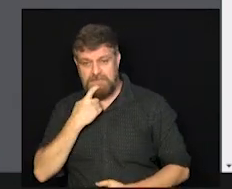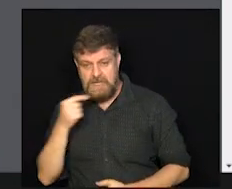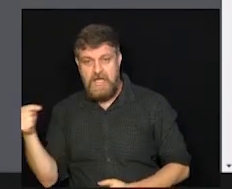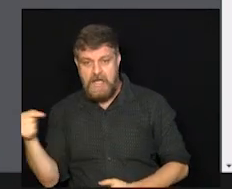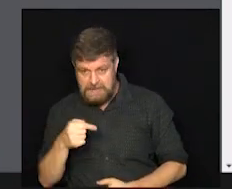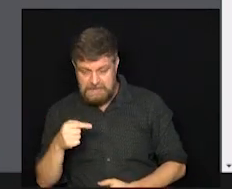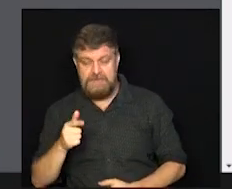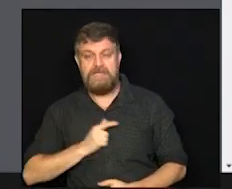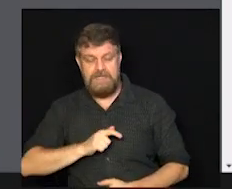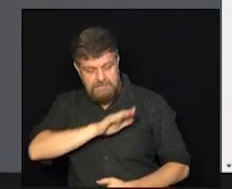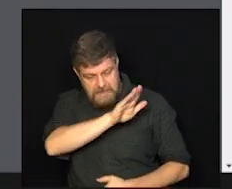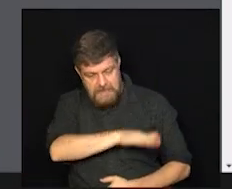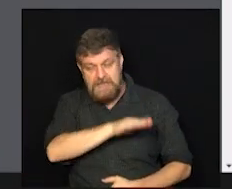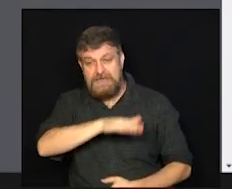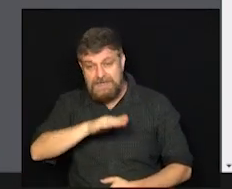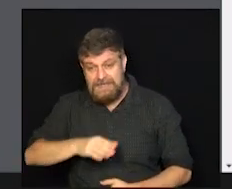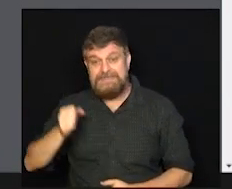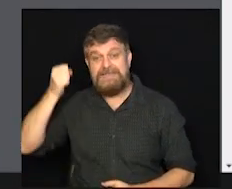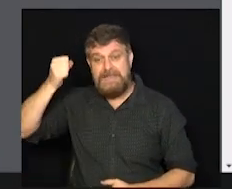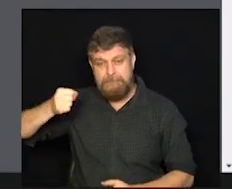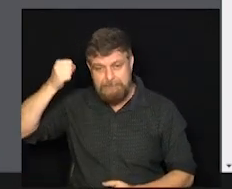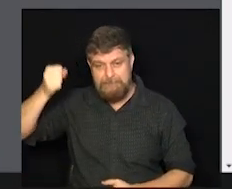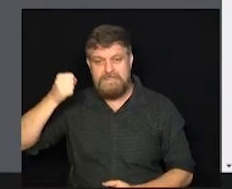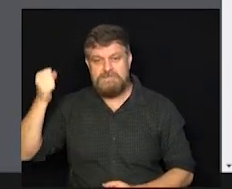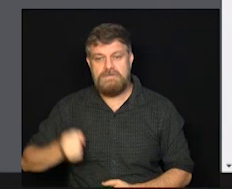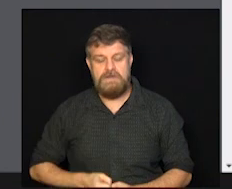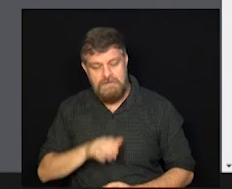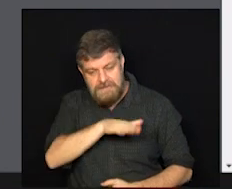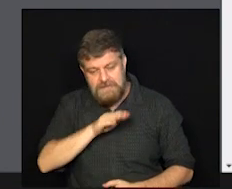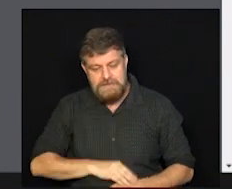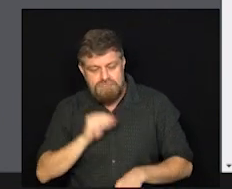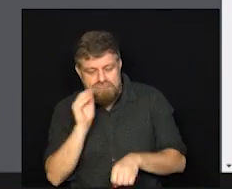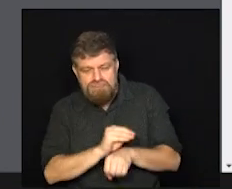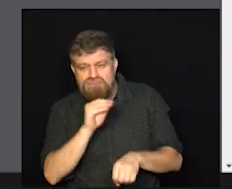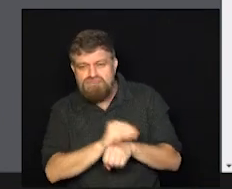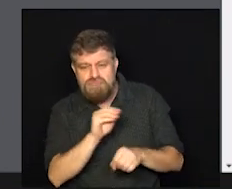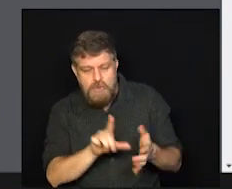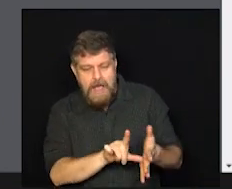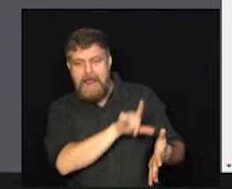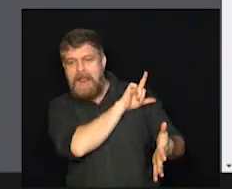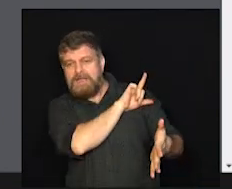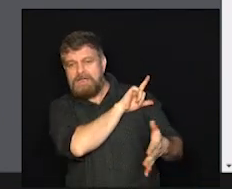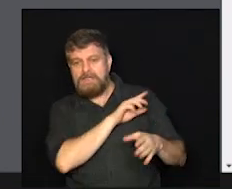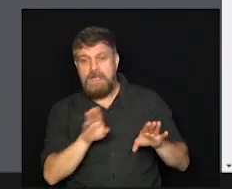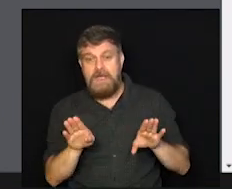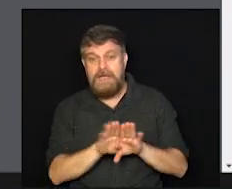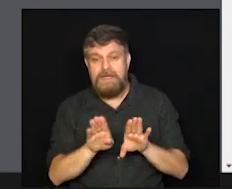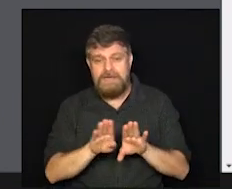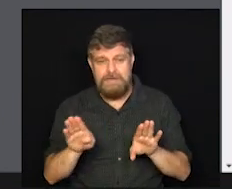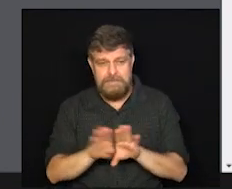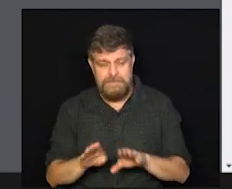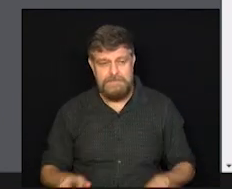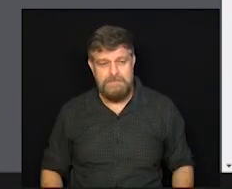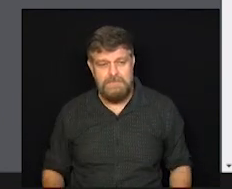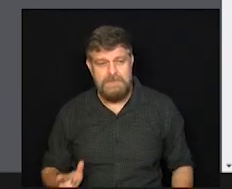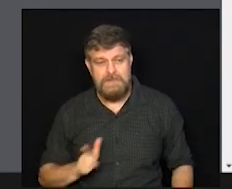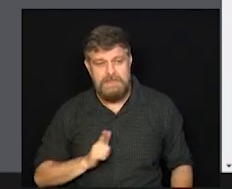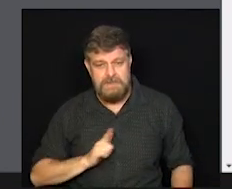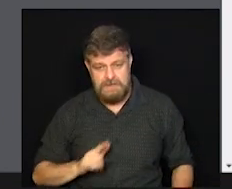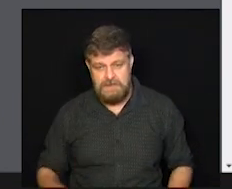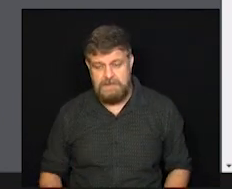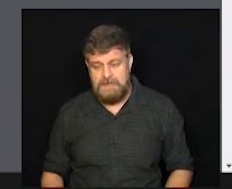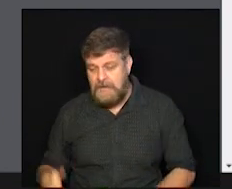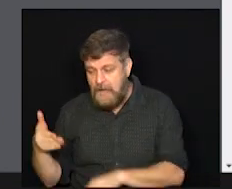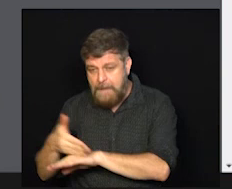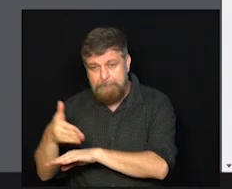Campo Grande da Pastoral da Criança. E de modo especial também, a vocação consciente da participação eclesial e